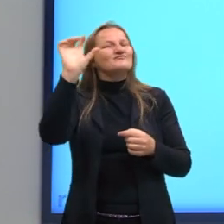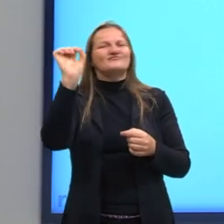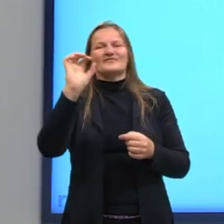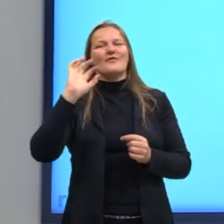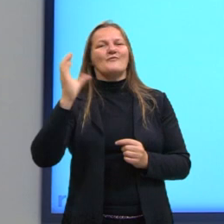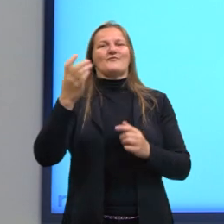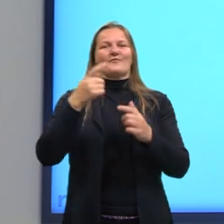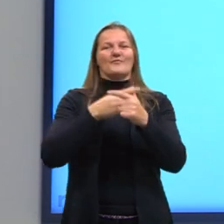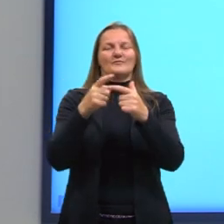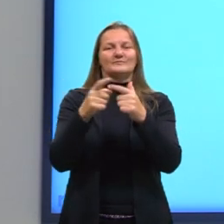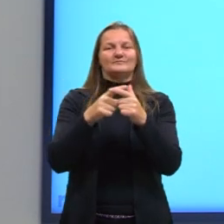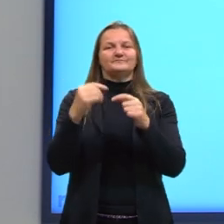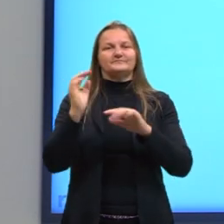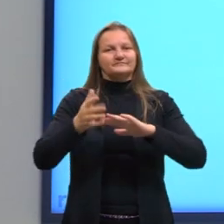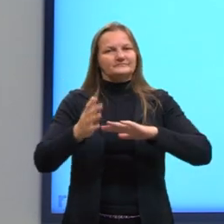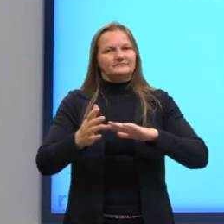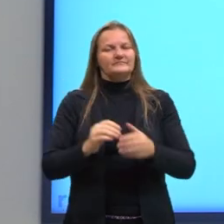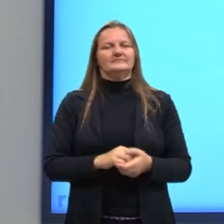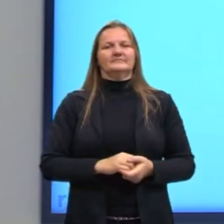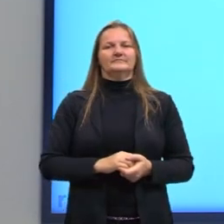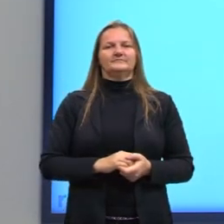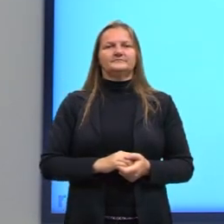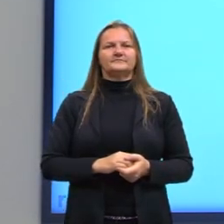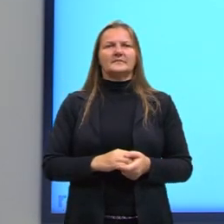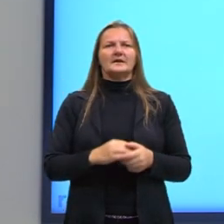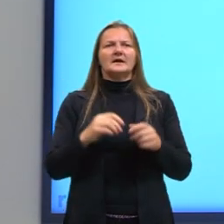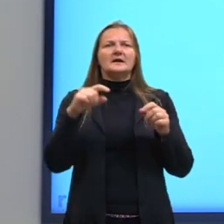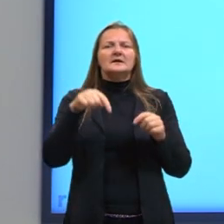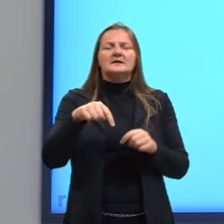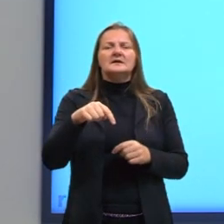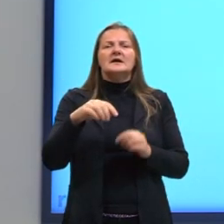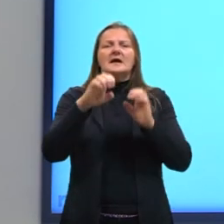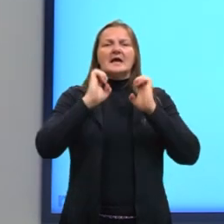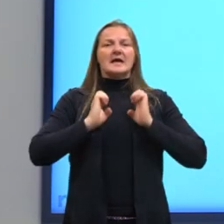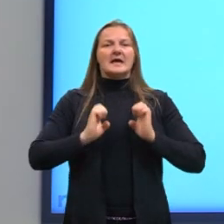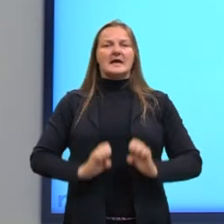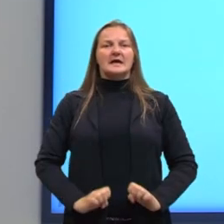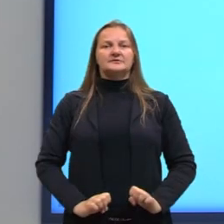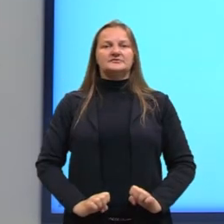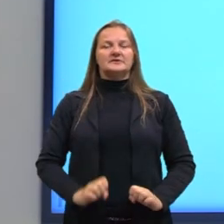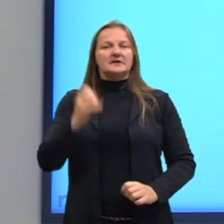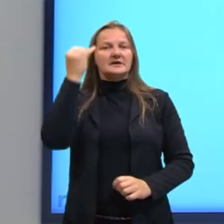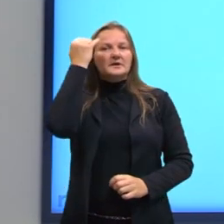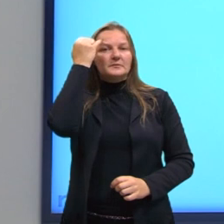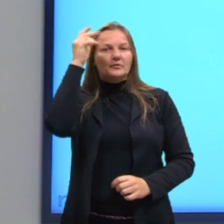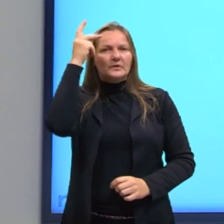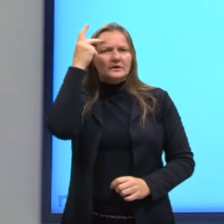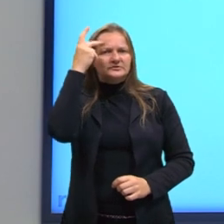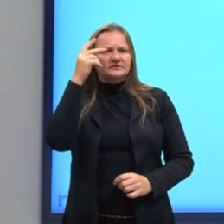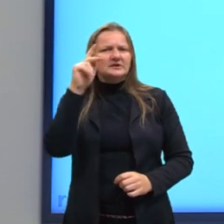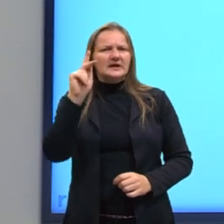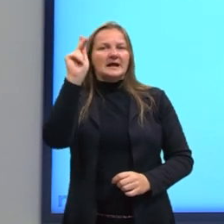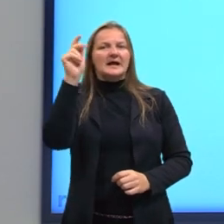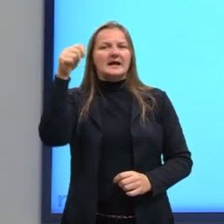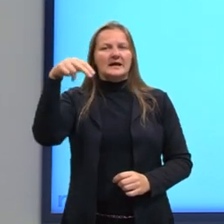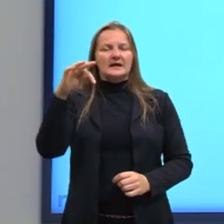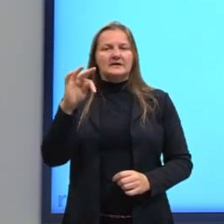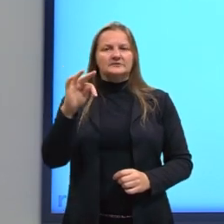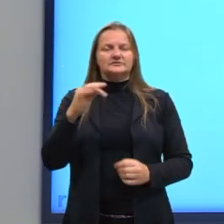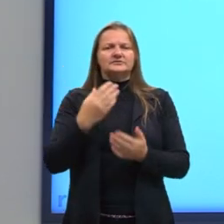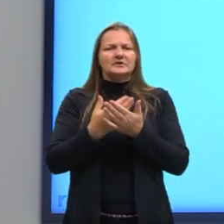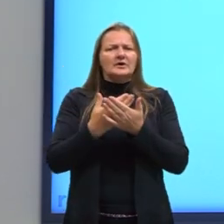esses problemas da modernidade aqui uma crise da ética formal Kantiana exemplo cantinas vemos